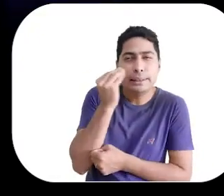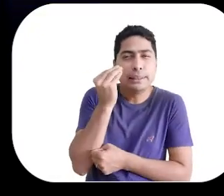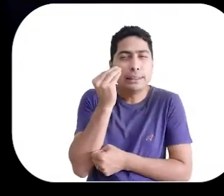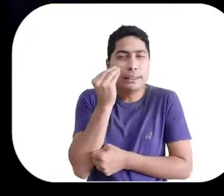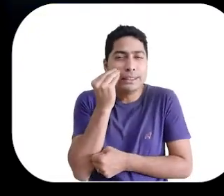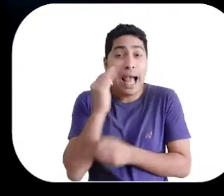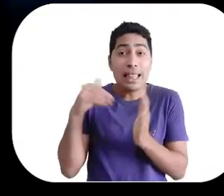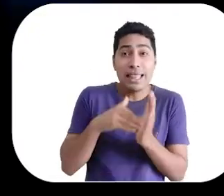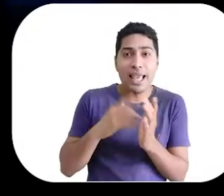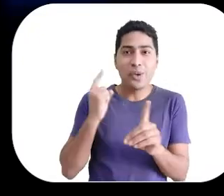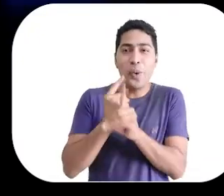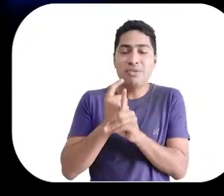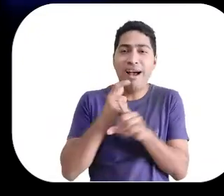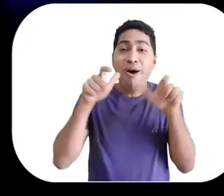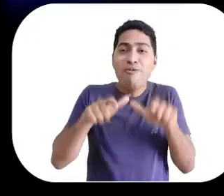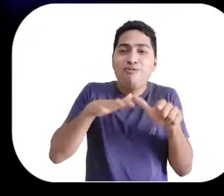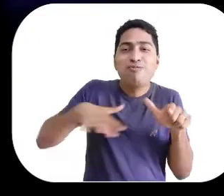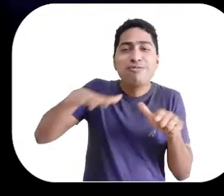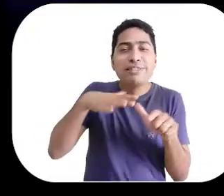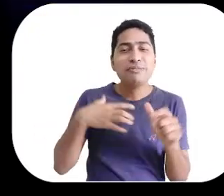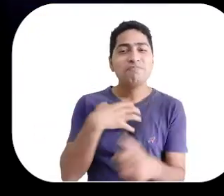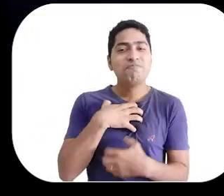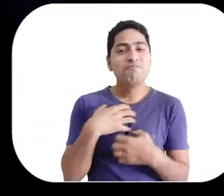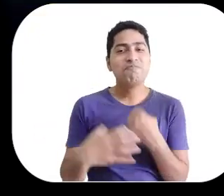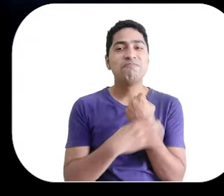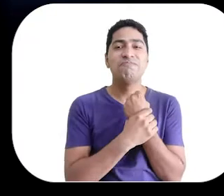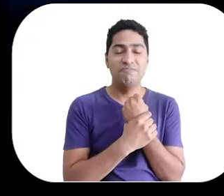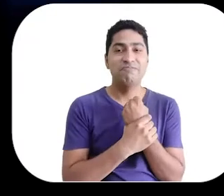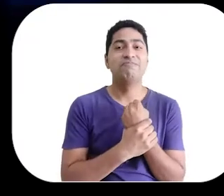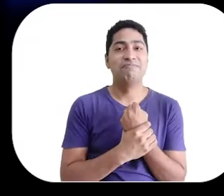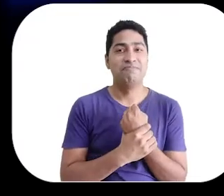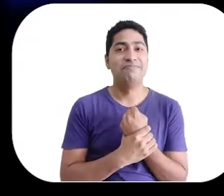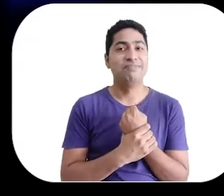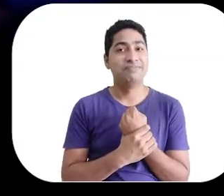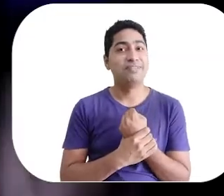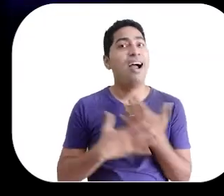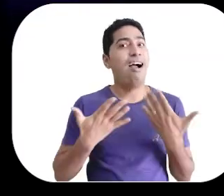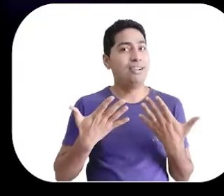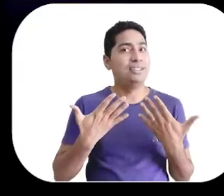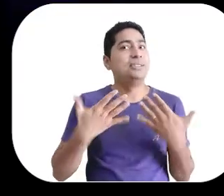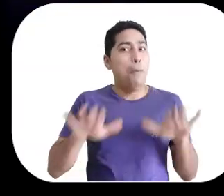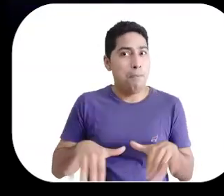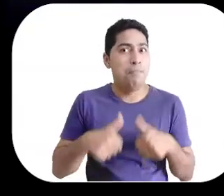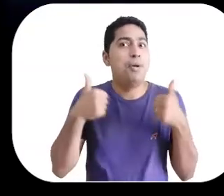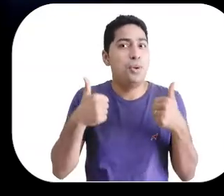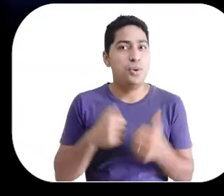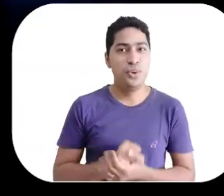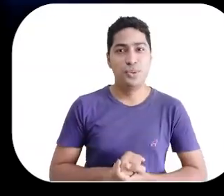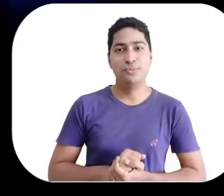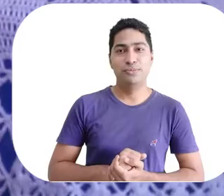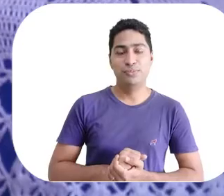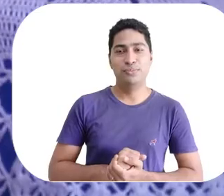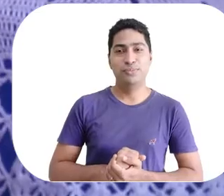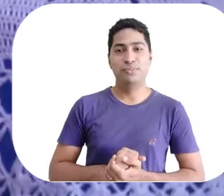tateando, até encontrar onde a gente se sentisse seguro. Aí a coisa se tornou mais fluida.